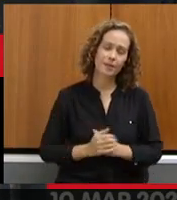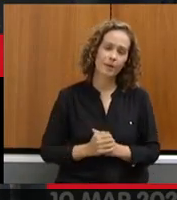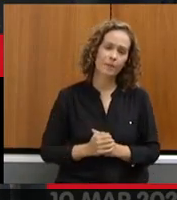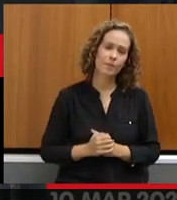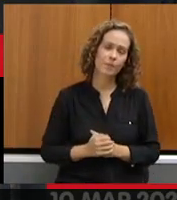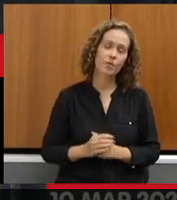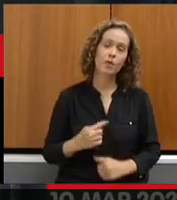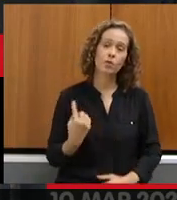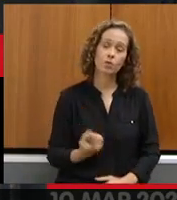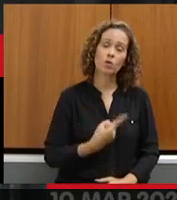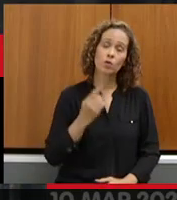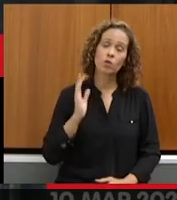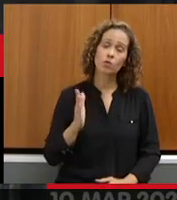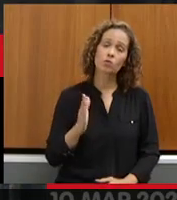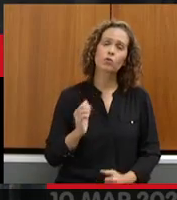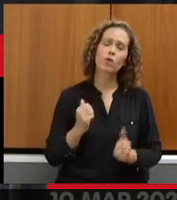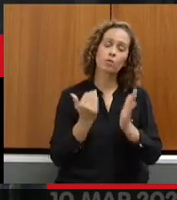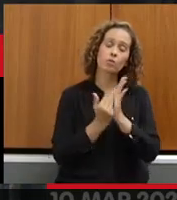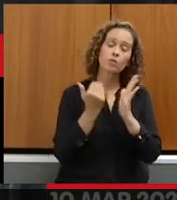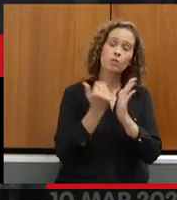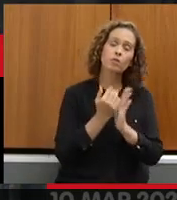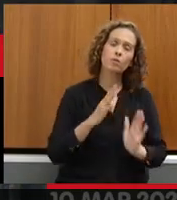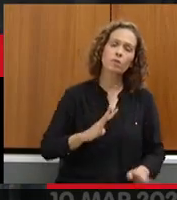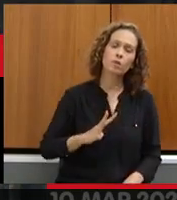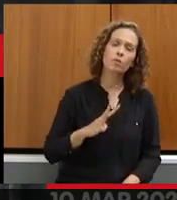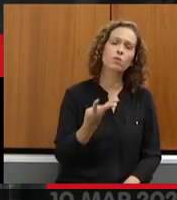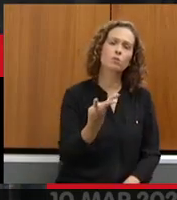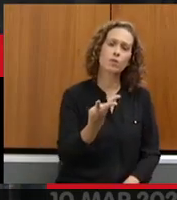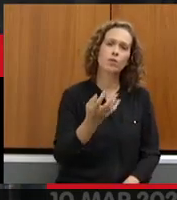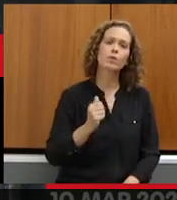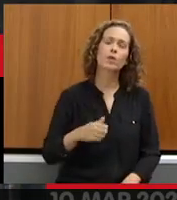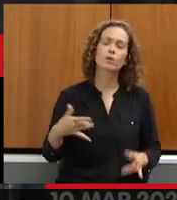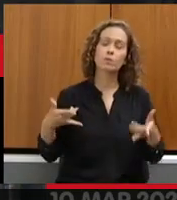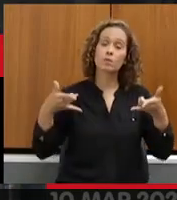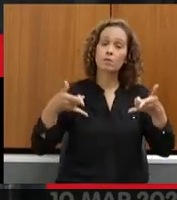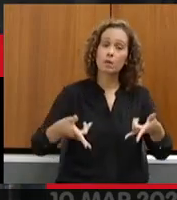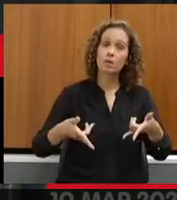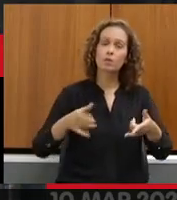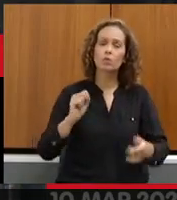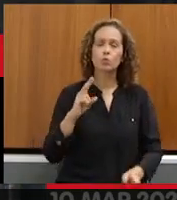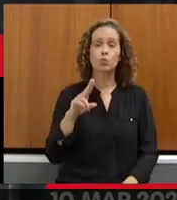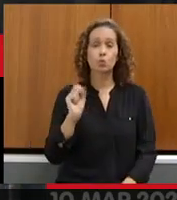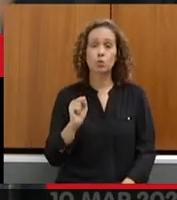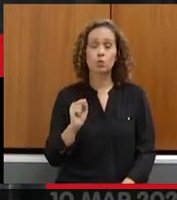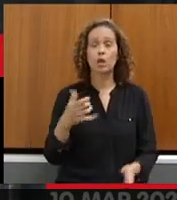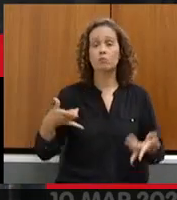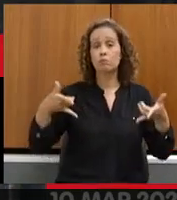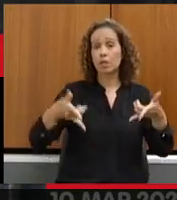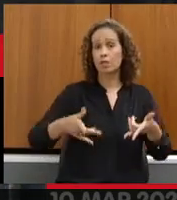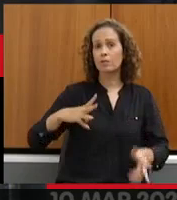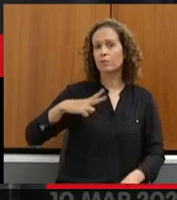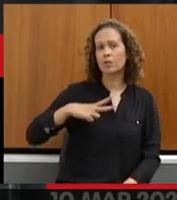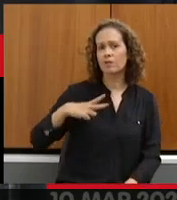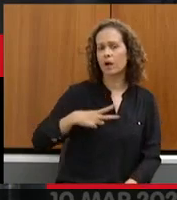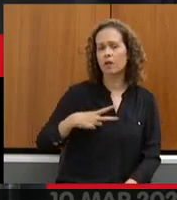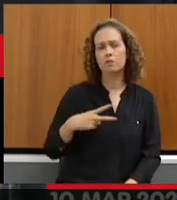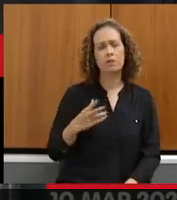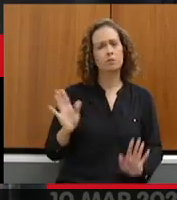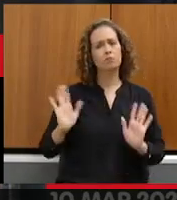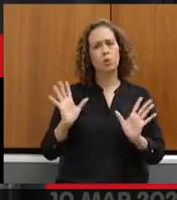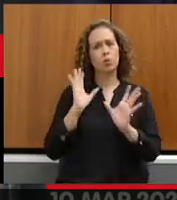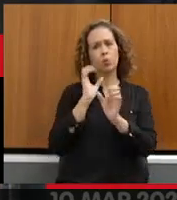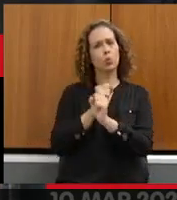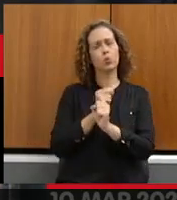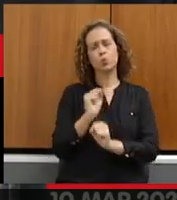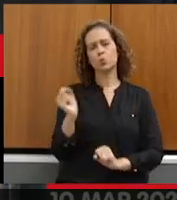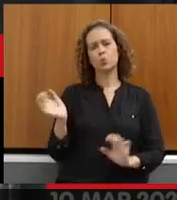somos para 4075 leitos SUS tanto que a gente não estava nem contabiliza Leite privado eles privado para a gente a privada a gente não entra